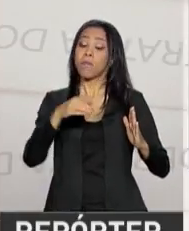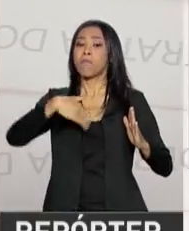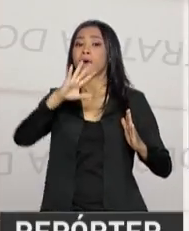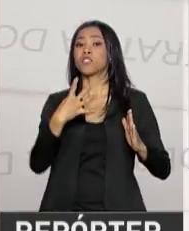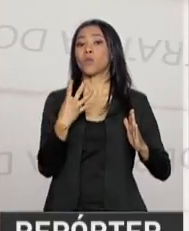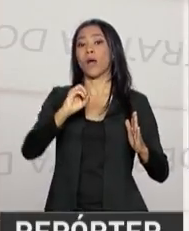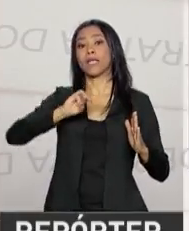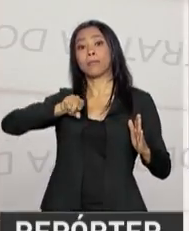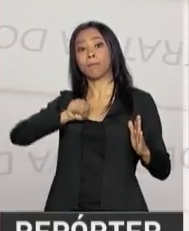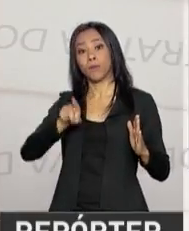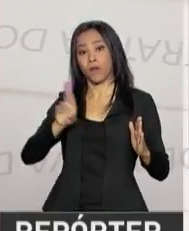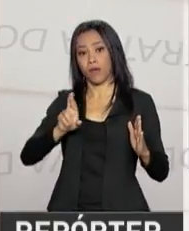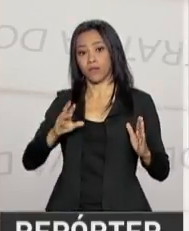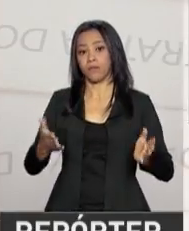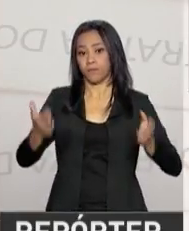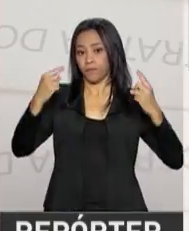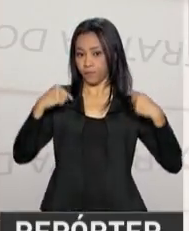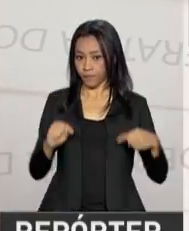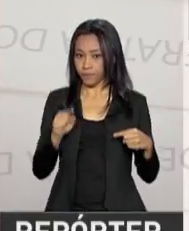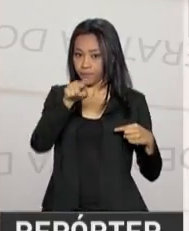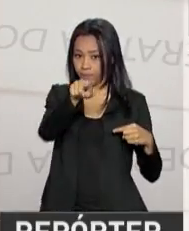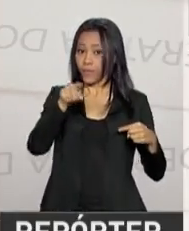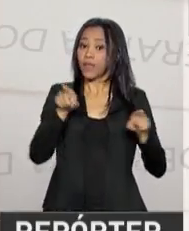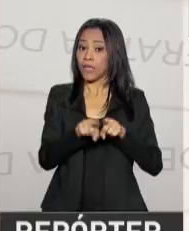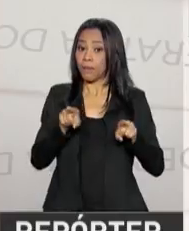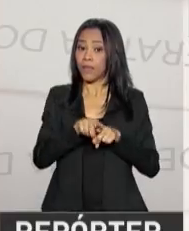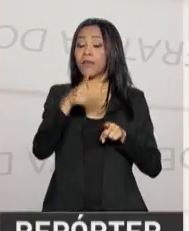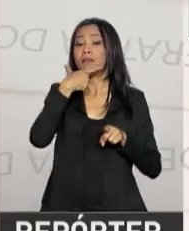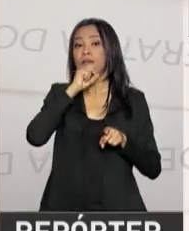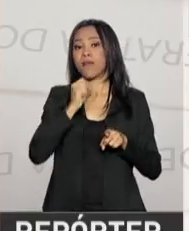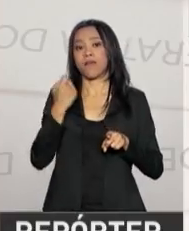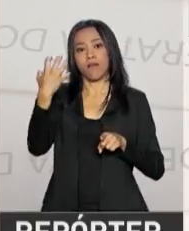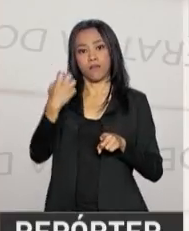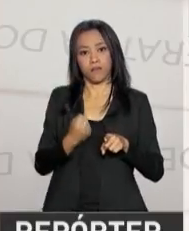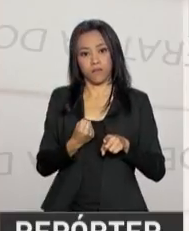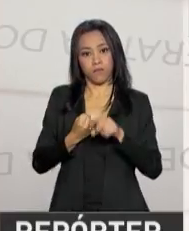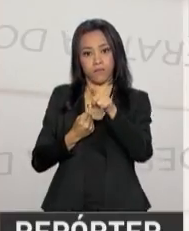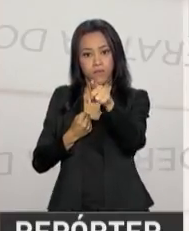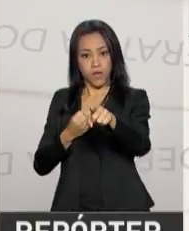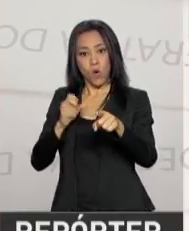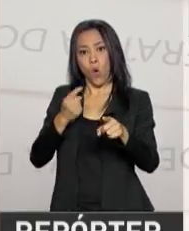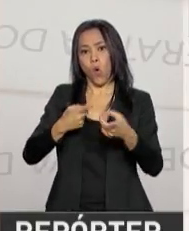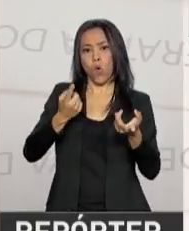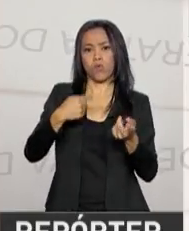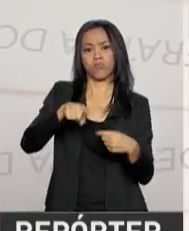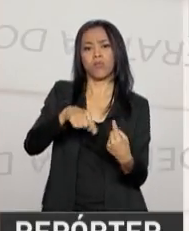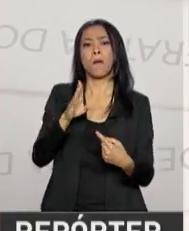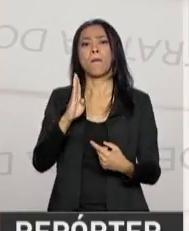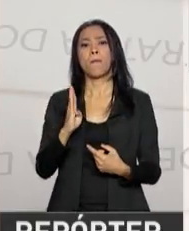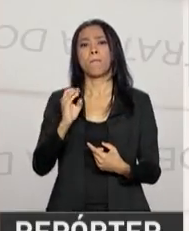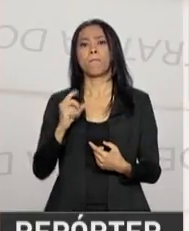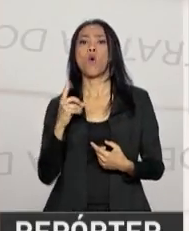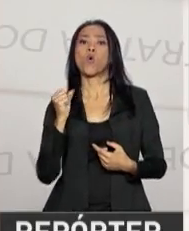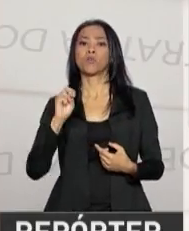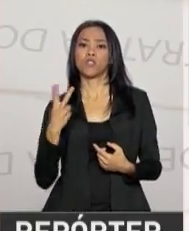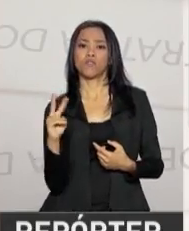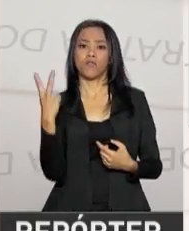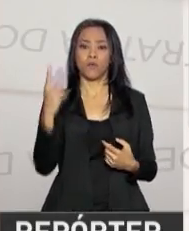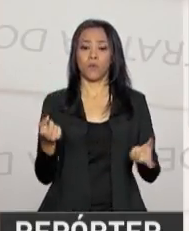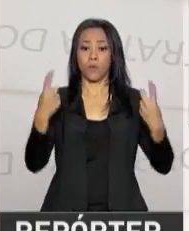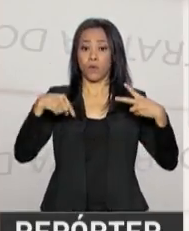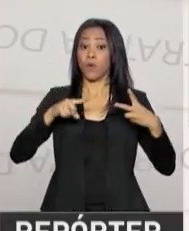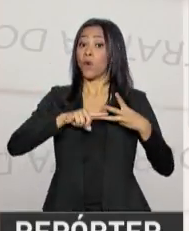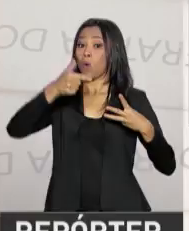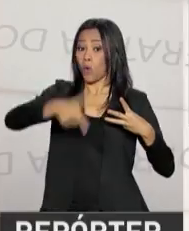de 40 mil reais também deve declarar quem teve ganho de capital operações em bolsas de valores produtores rurais